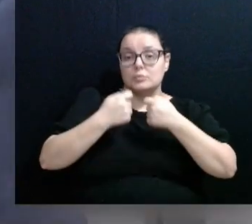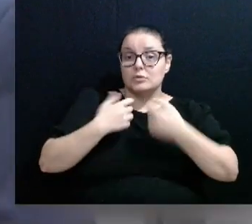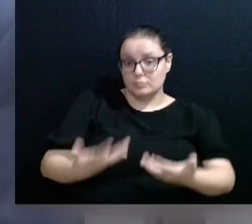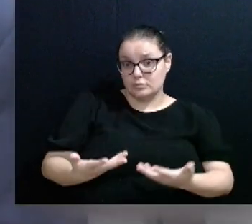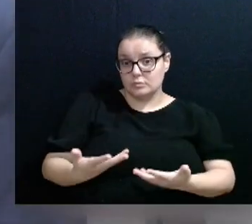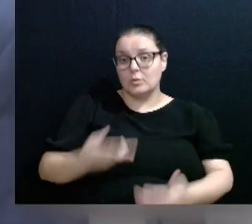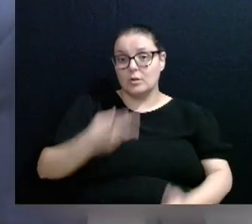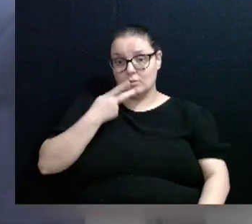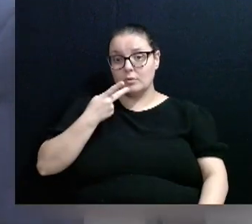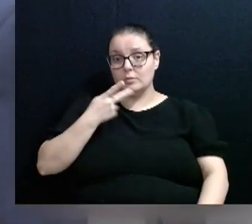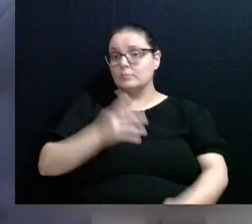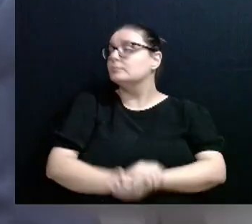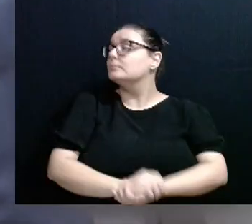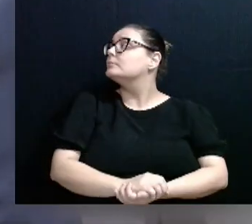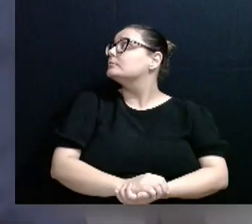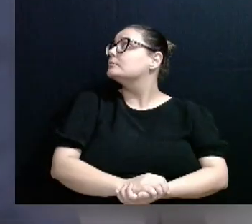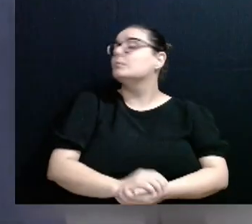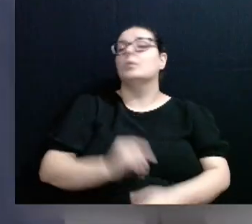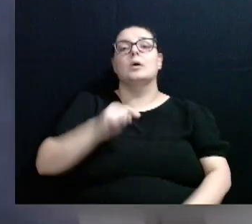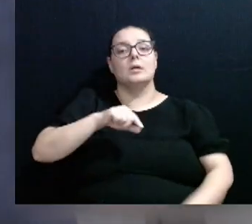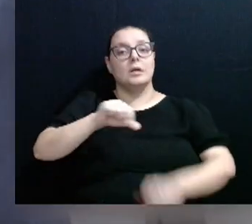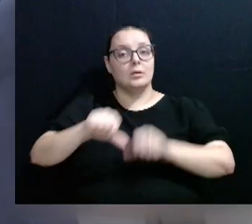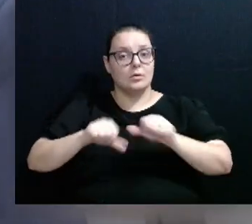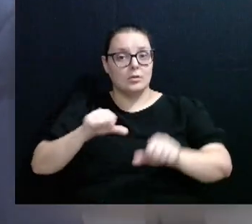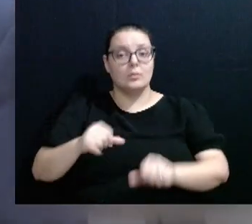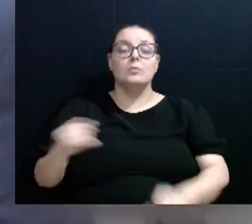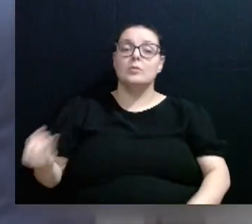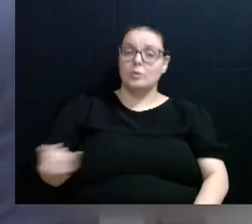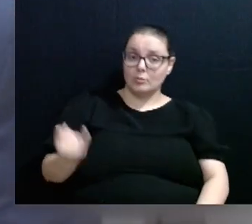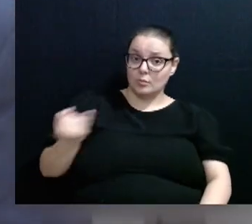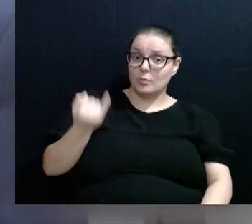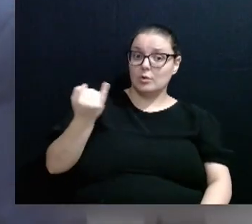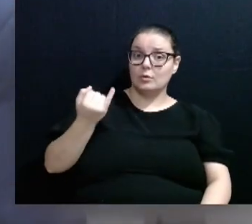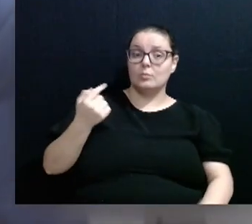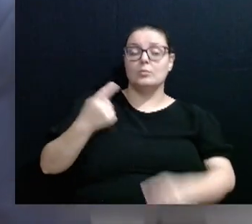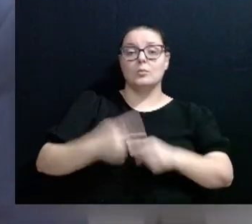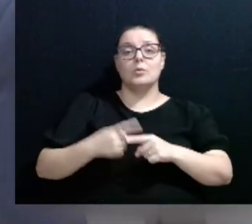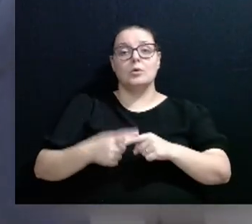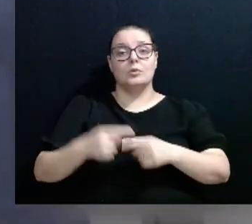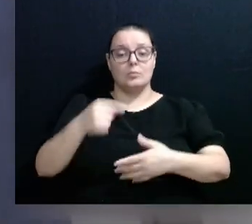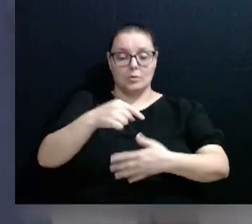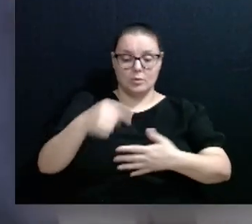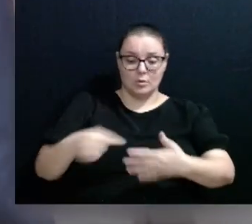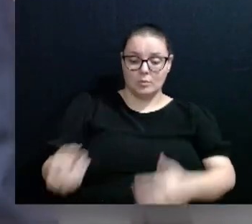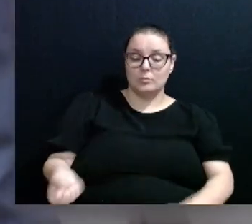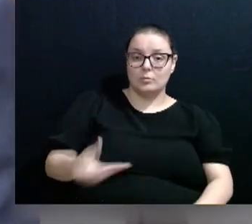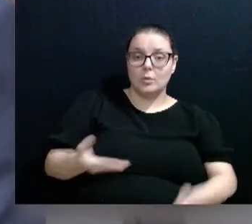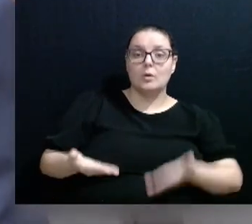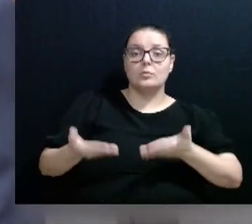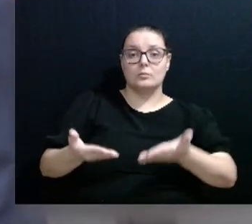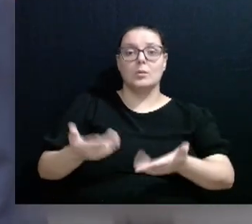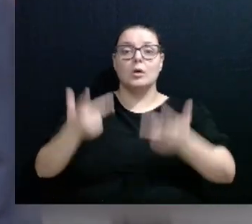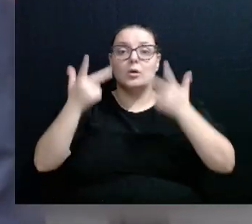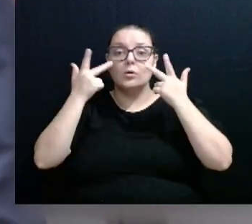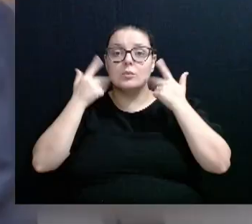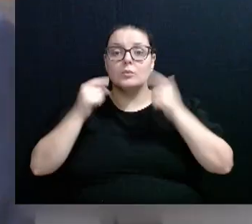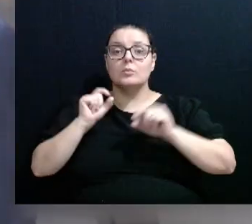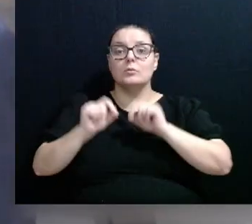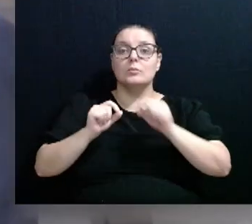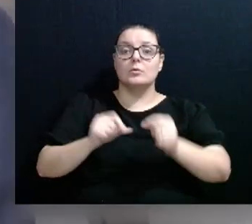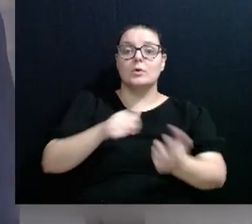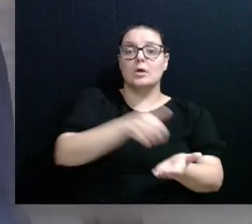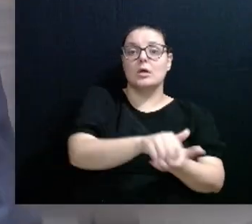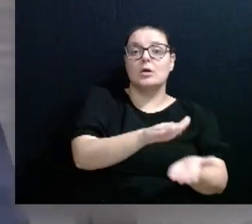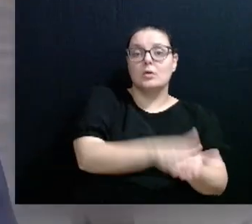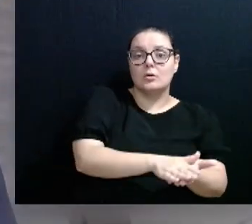medida. E essa alteração foi importante porque a gente traz pontos novos. Geralmente, quem era multado era o